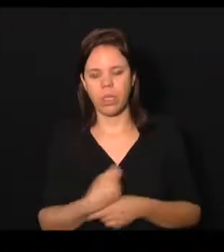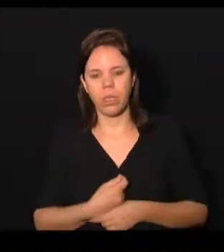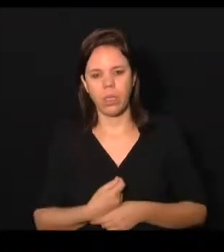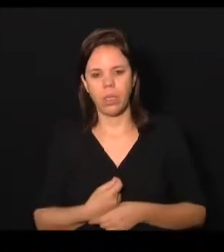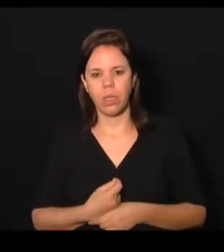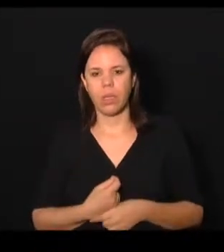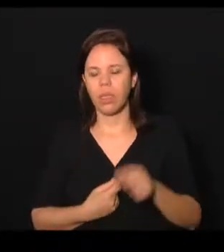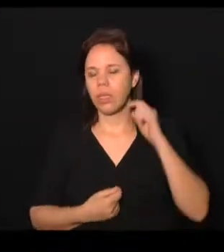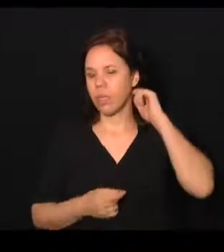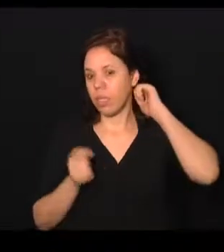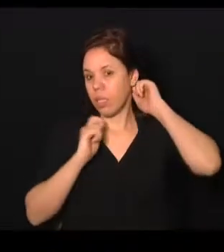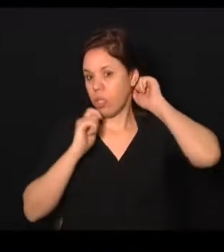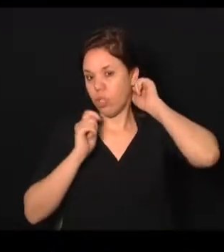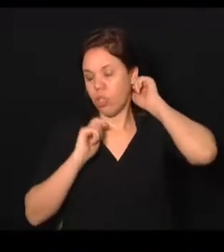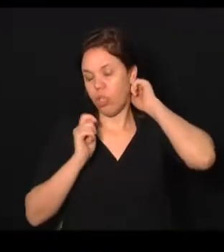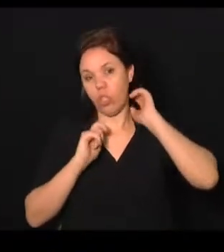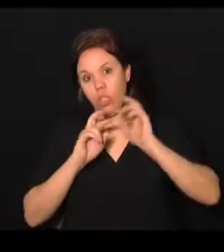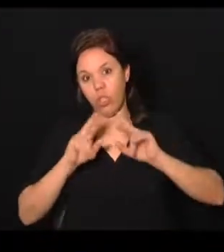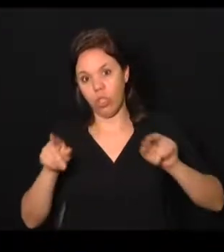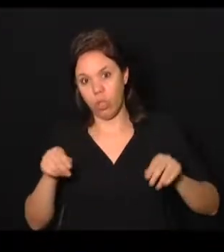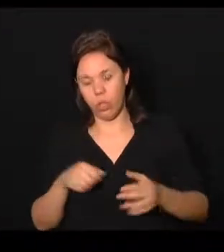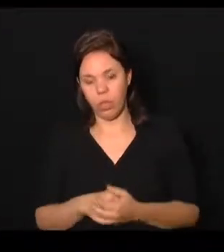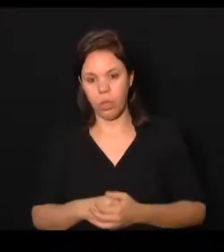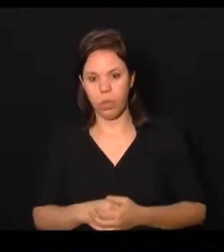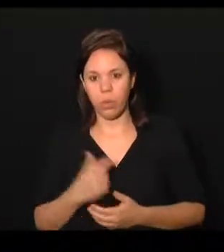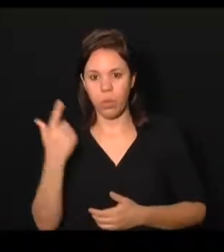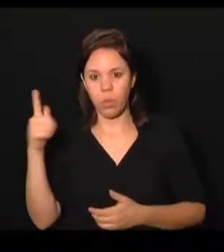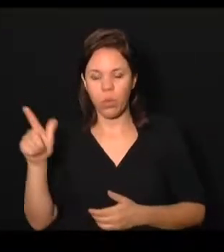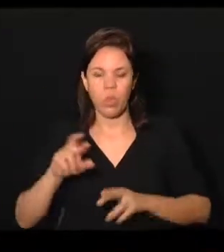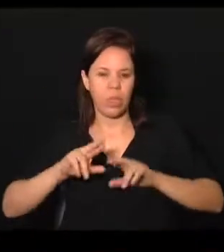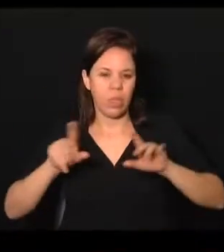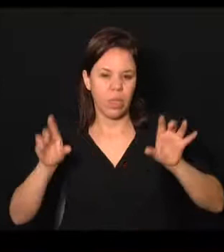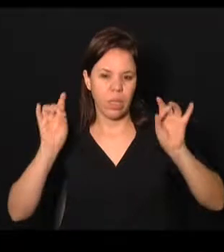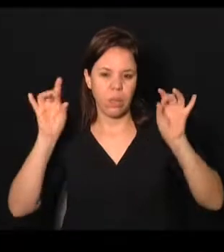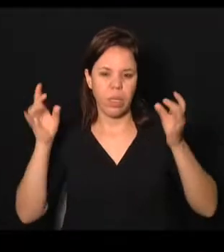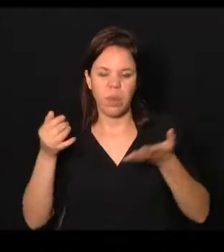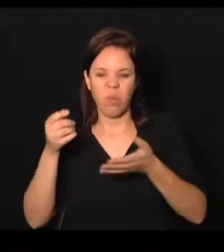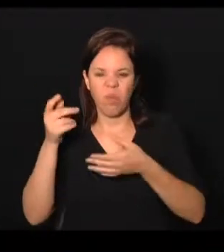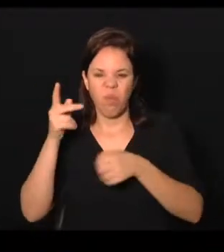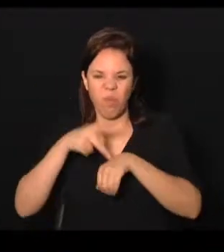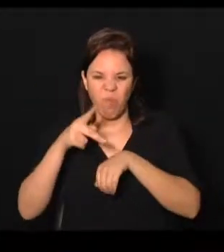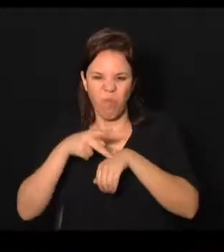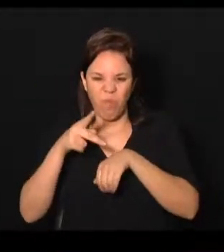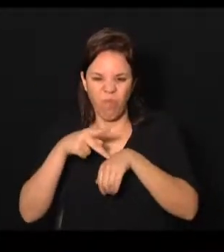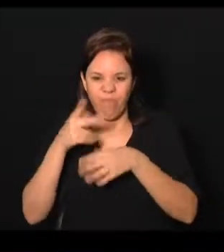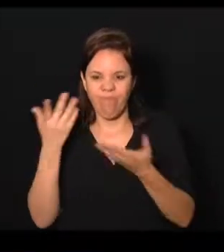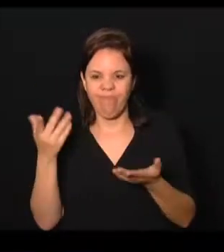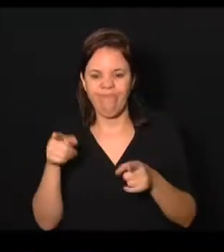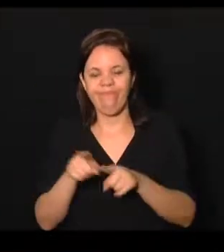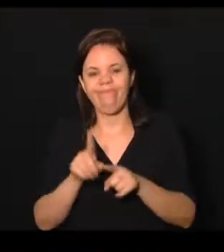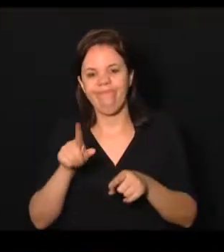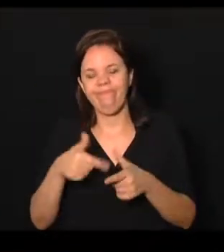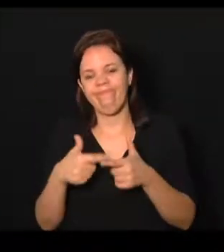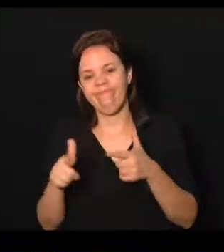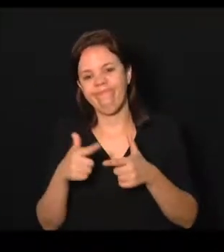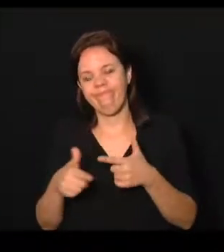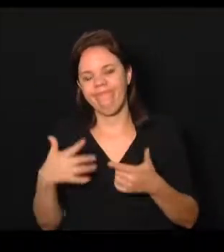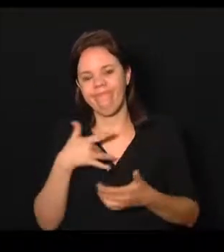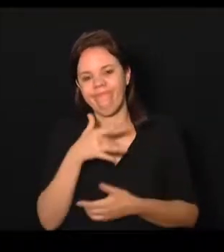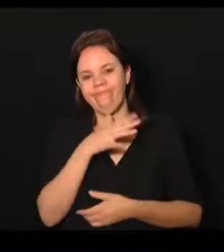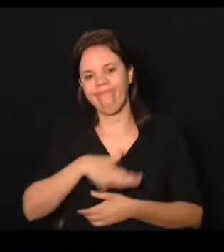droga. Em relação a outras drogas psicoativas, em especial crack, que é um problema de saúde pública mesmo,